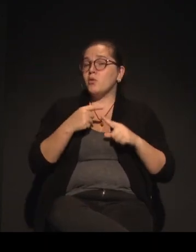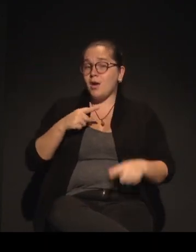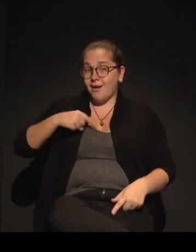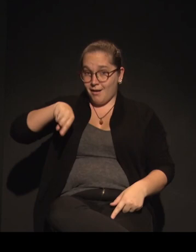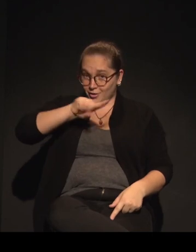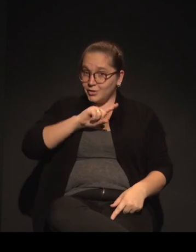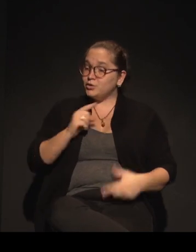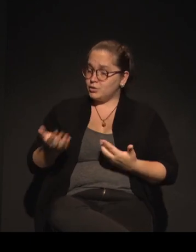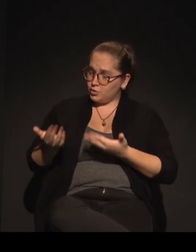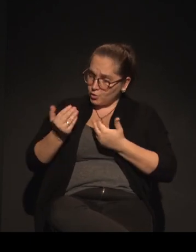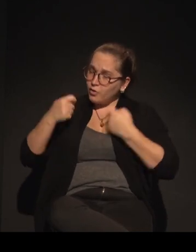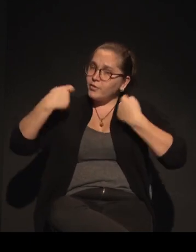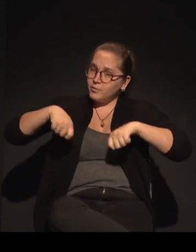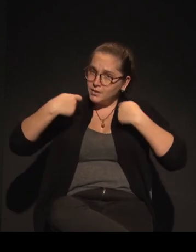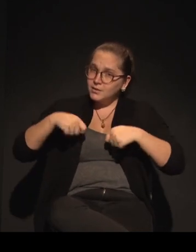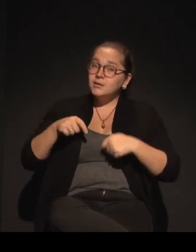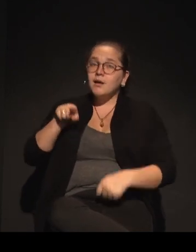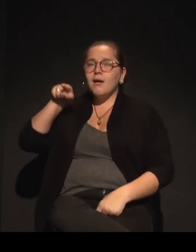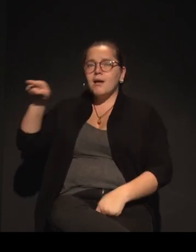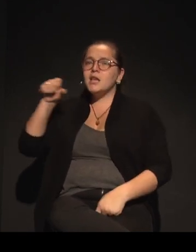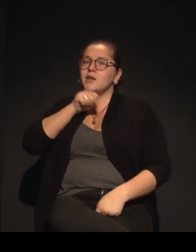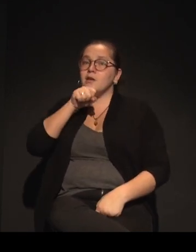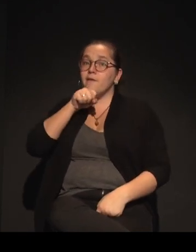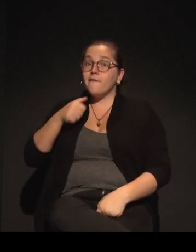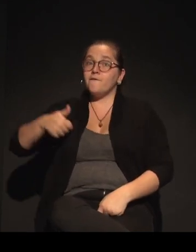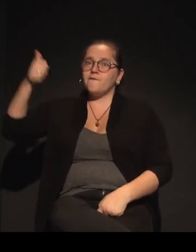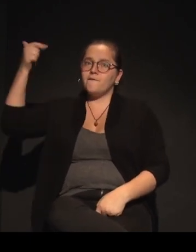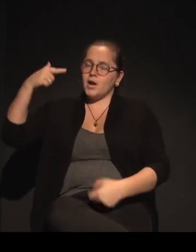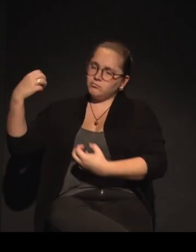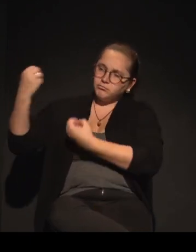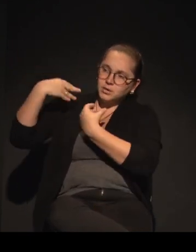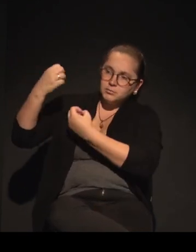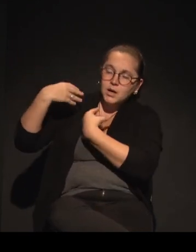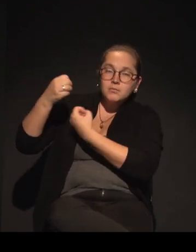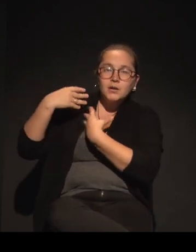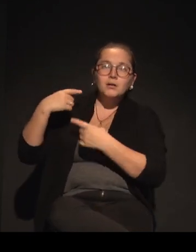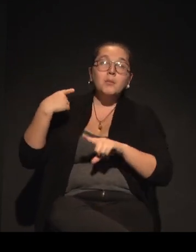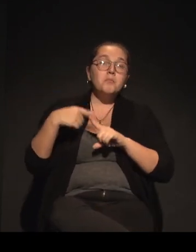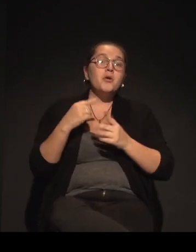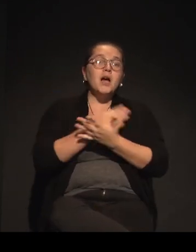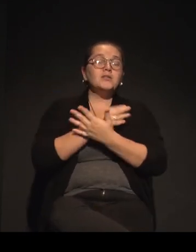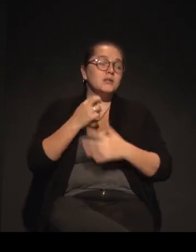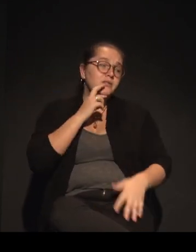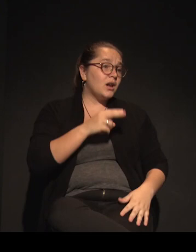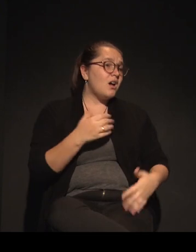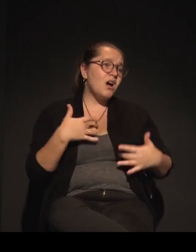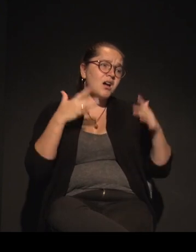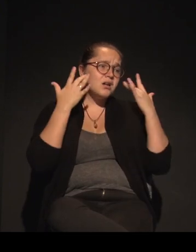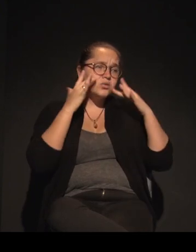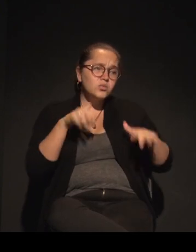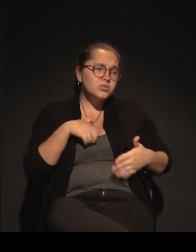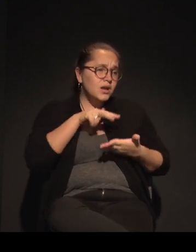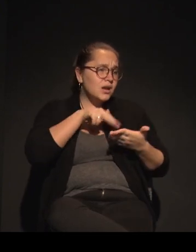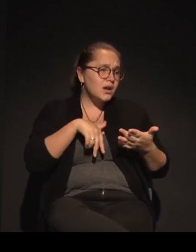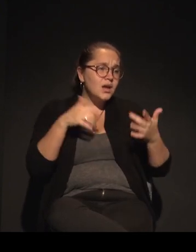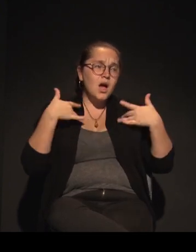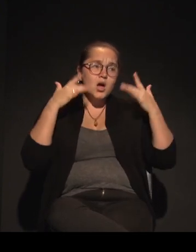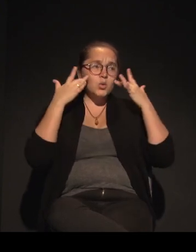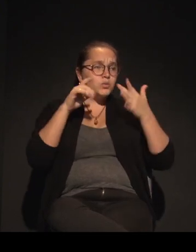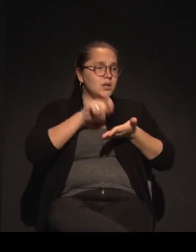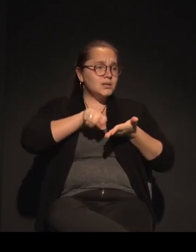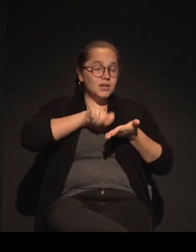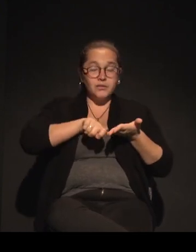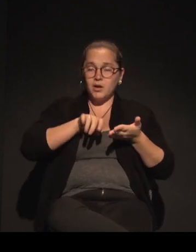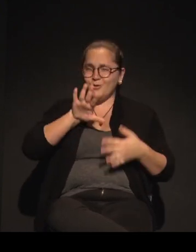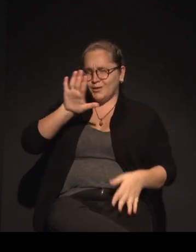com os nossos anciãos porque é muitas vezes eles falam assim a 1 aí eu não sou eu não sei eu não sei escrever aí eu costumo